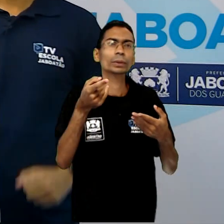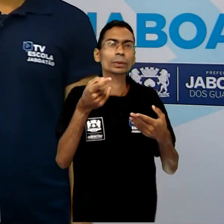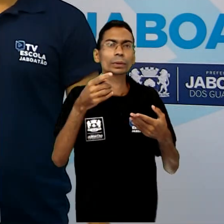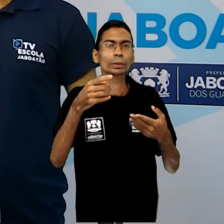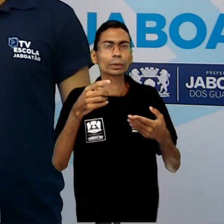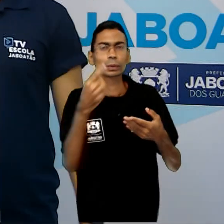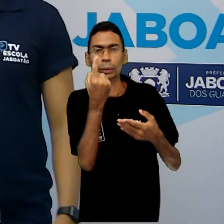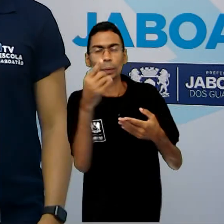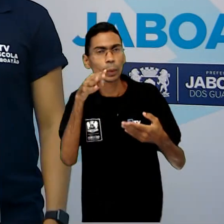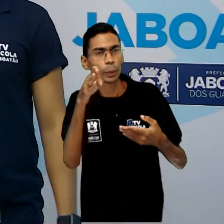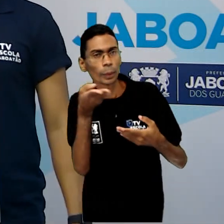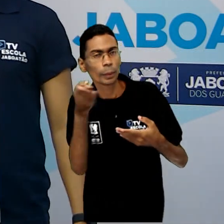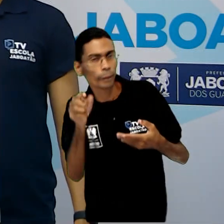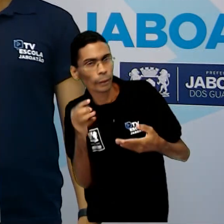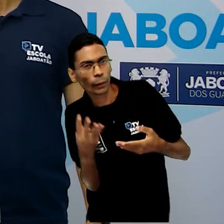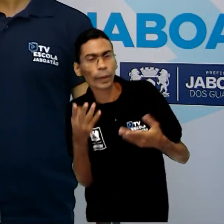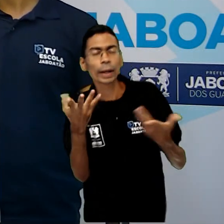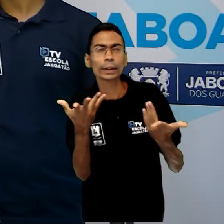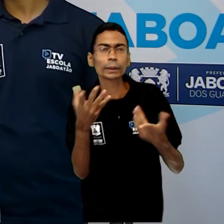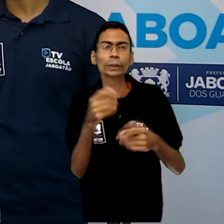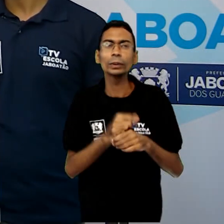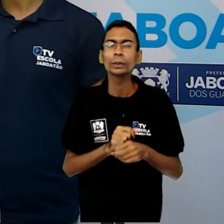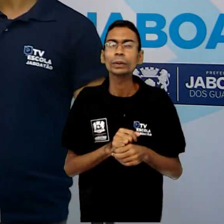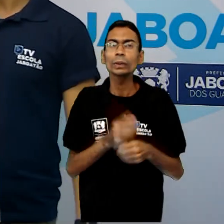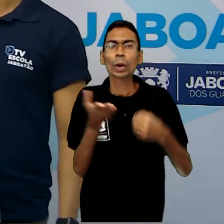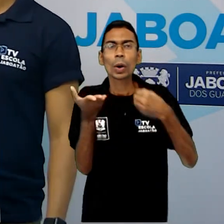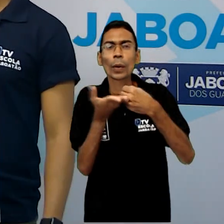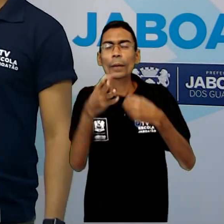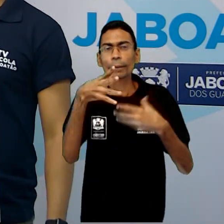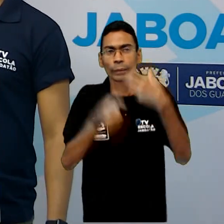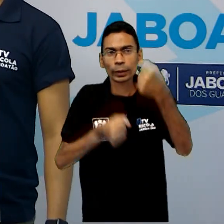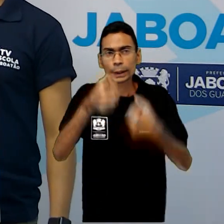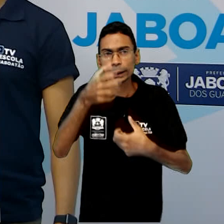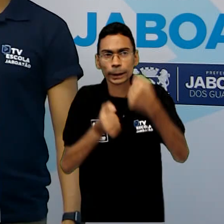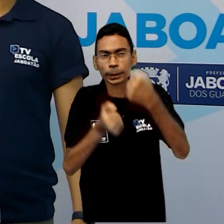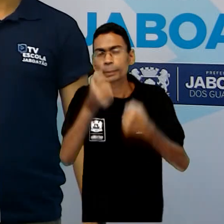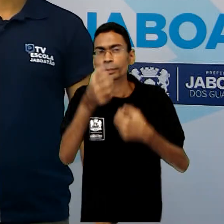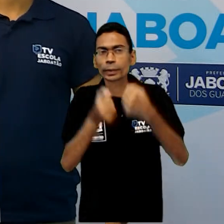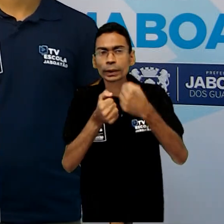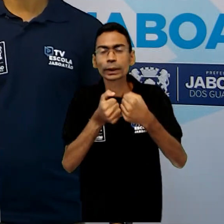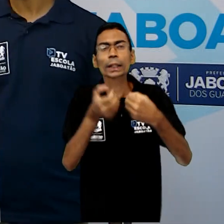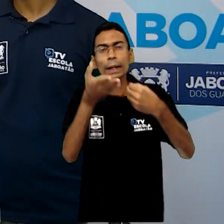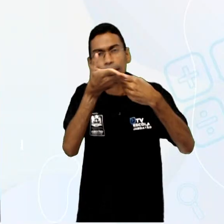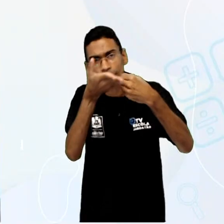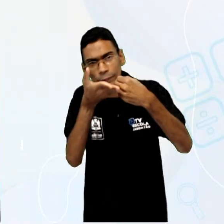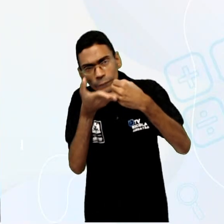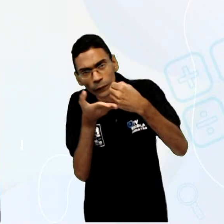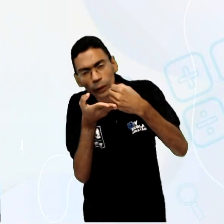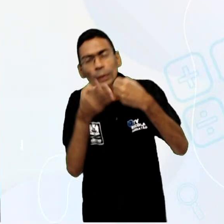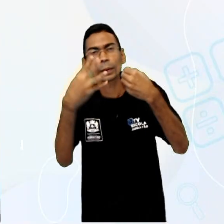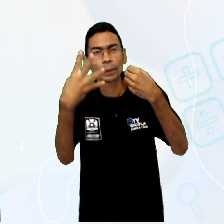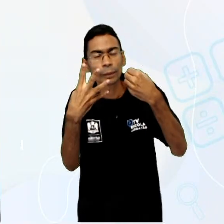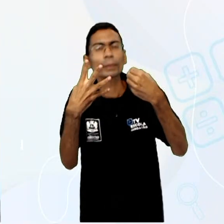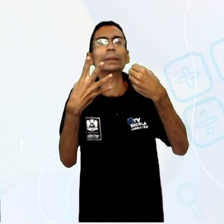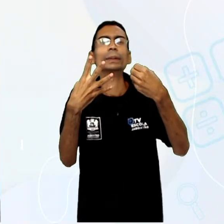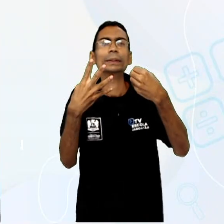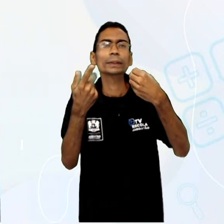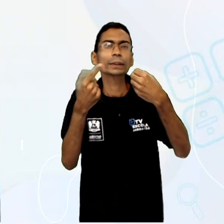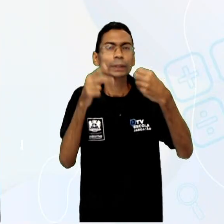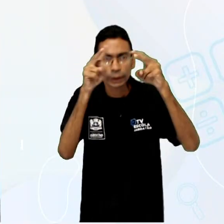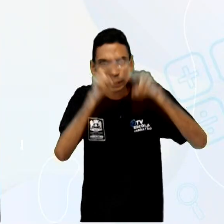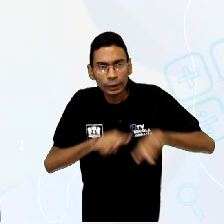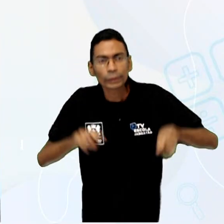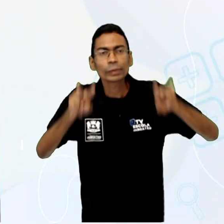fez. Sueli pegou o copo e dividiu em 4 partes iguais. E Sueli viu que ela